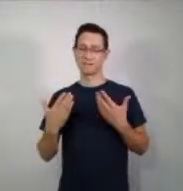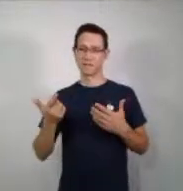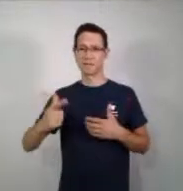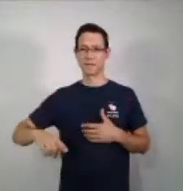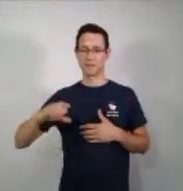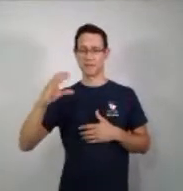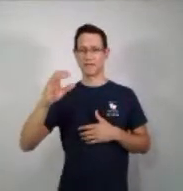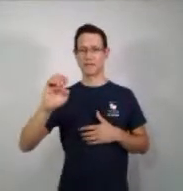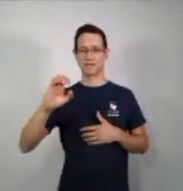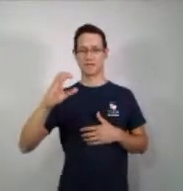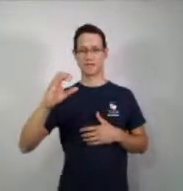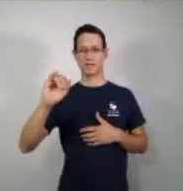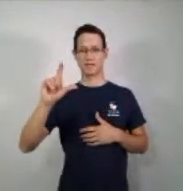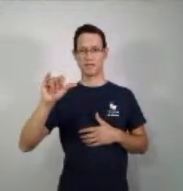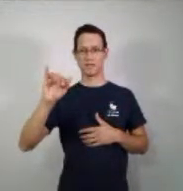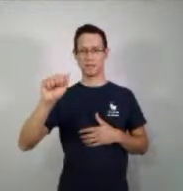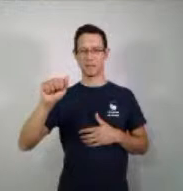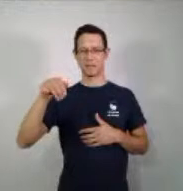foi outra